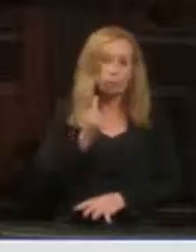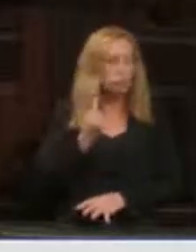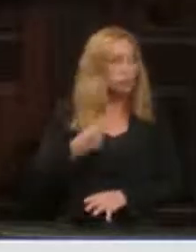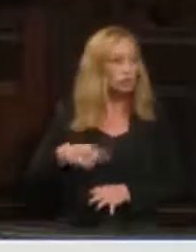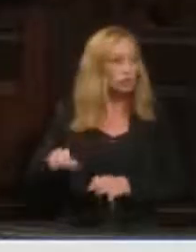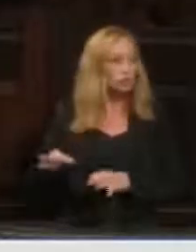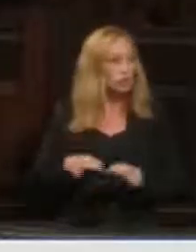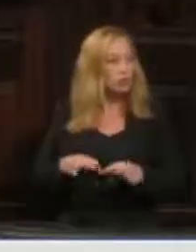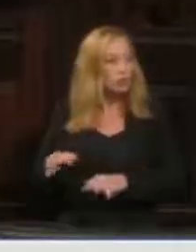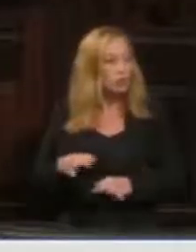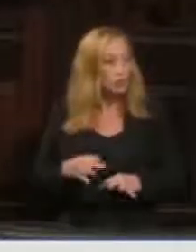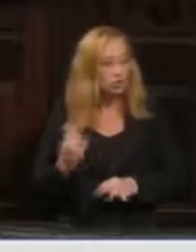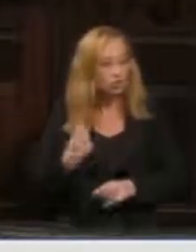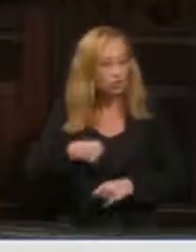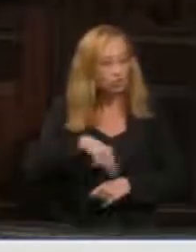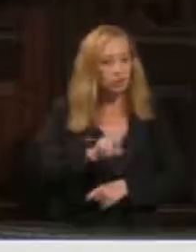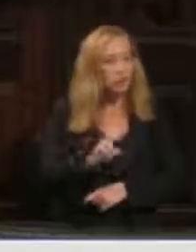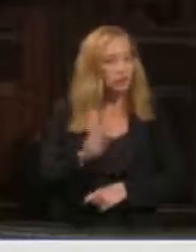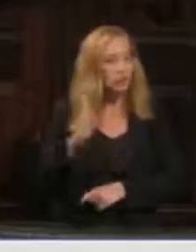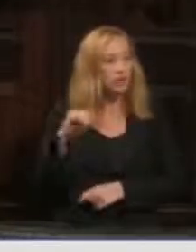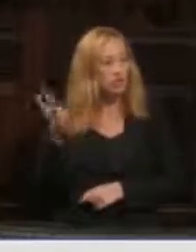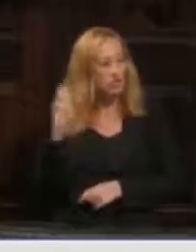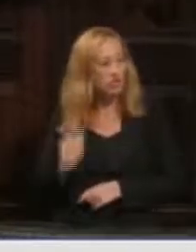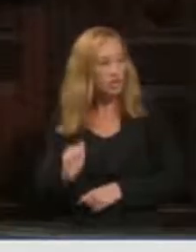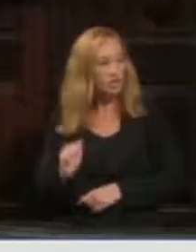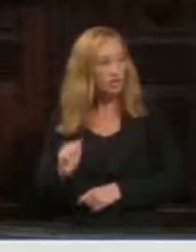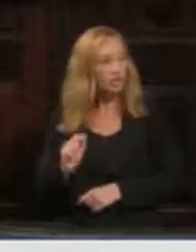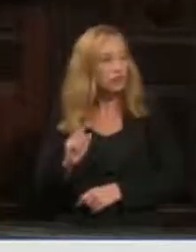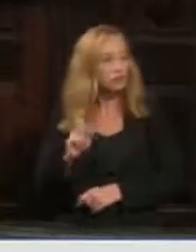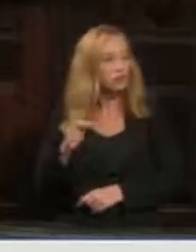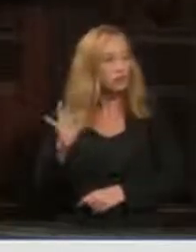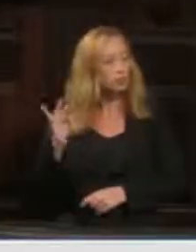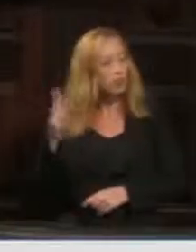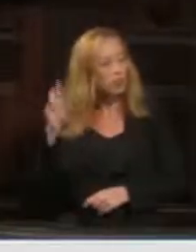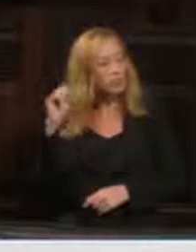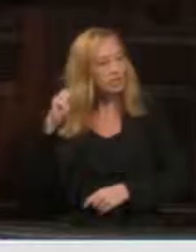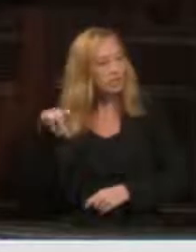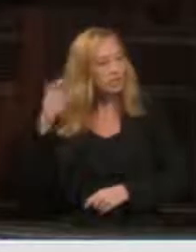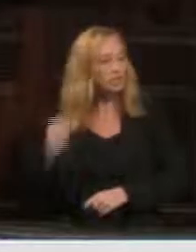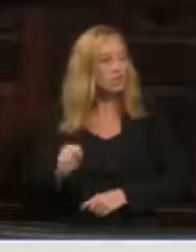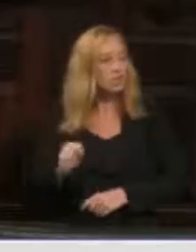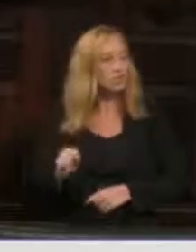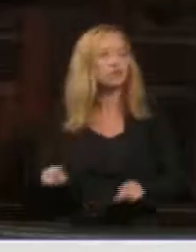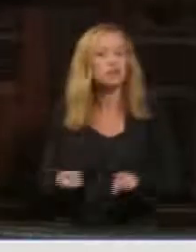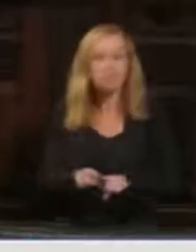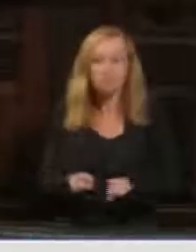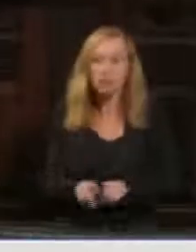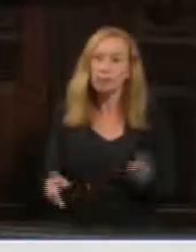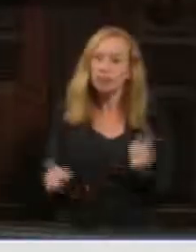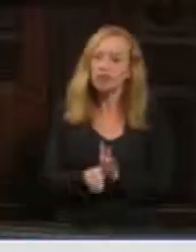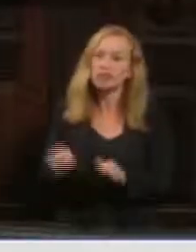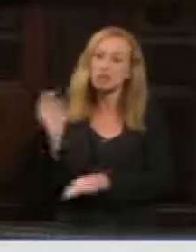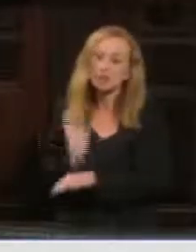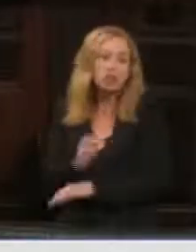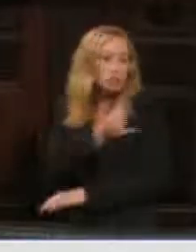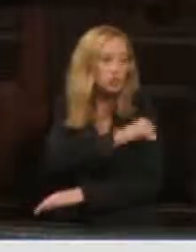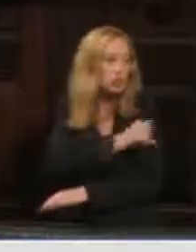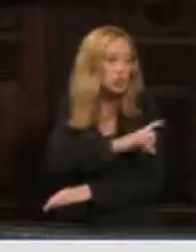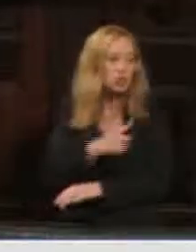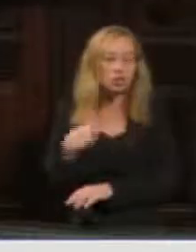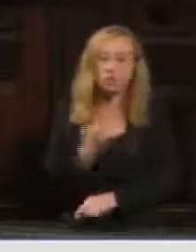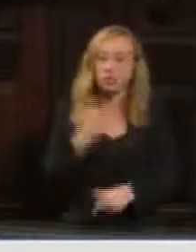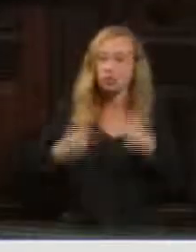projeto que é para a Baixada Fluminense, um projeto que é para o Estado do Rio de Janeiro. Nós estamos discutindo aqui